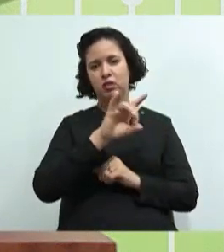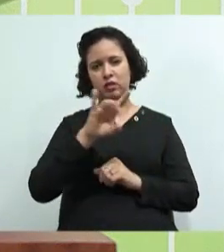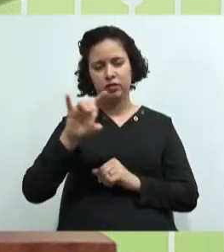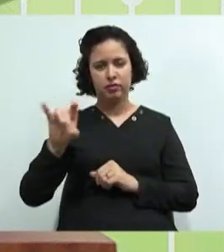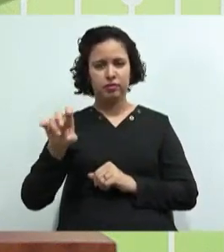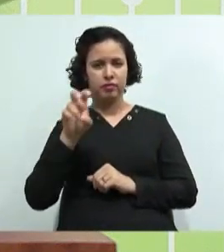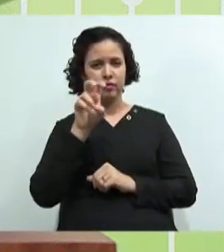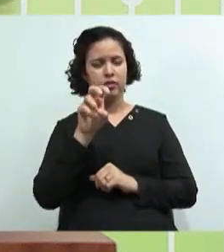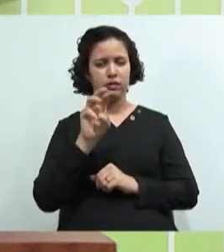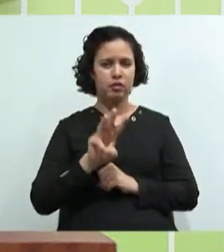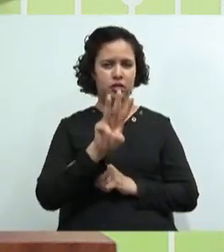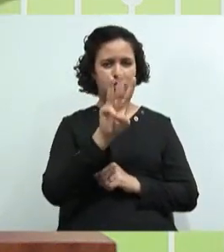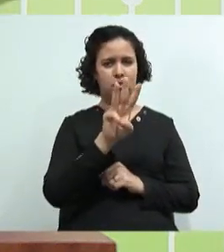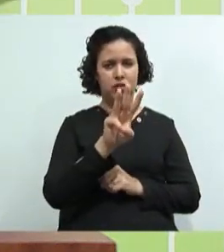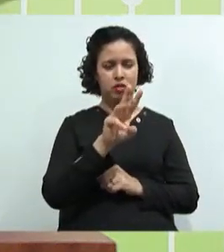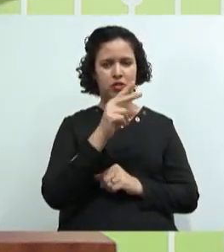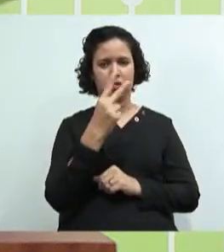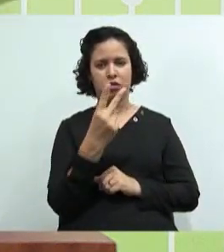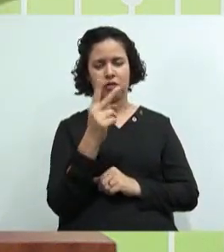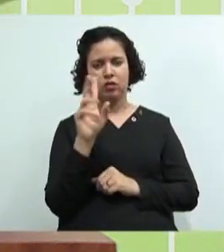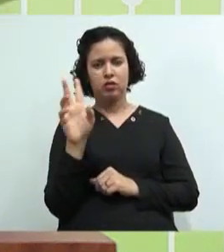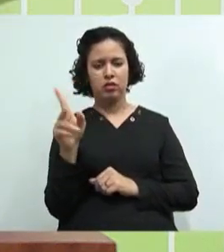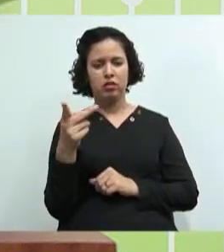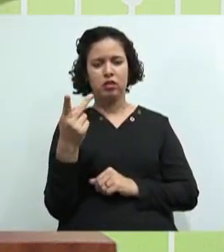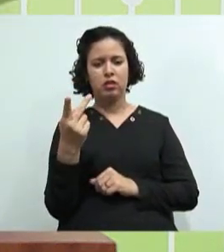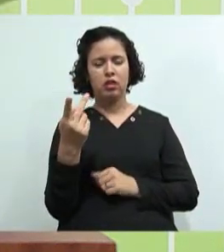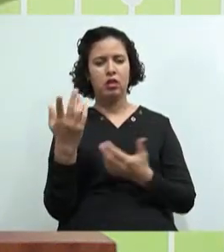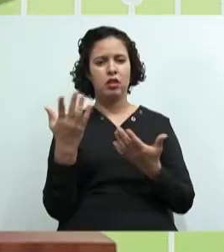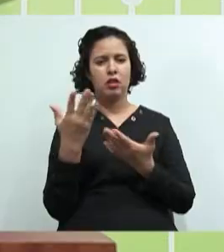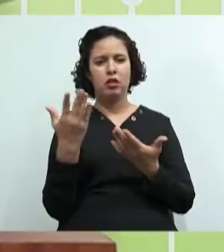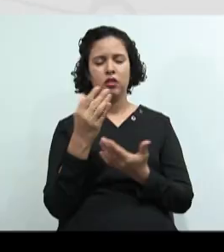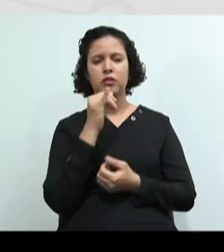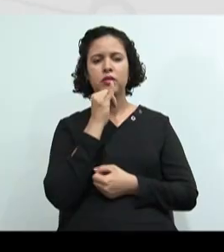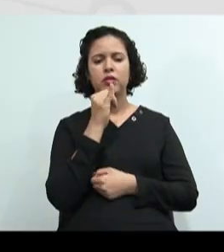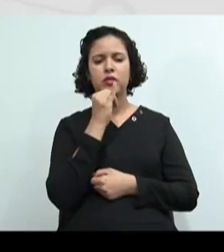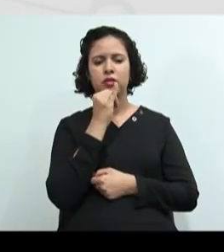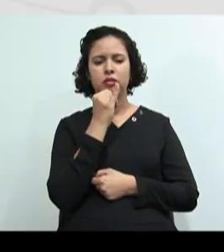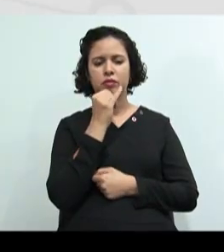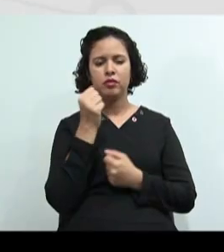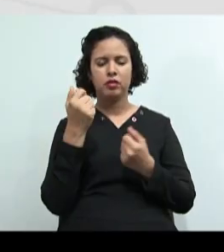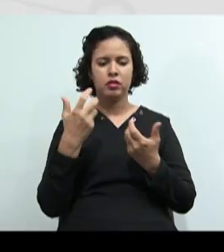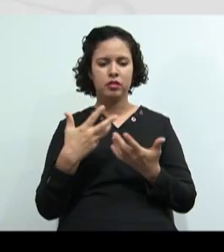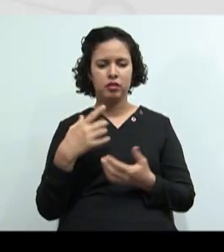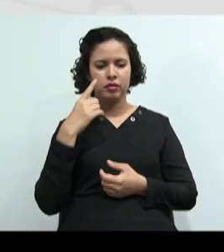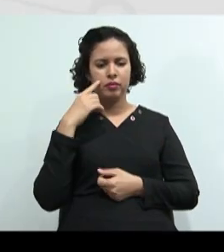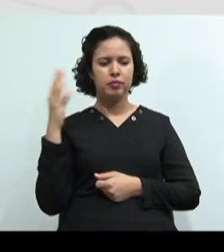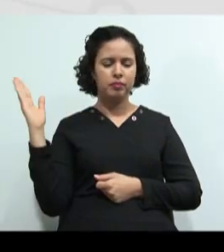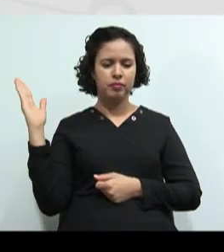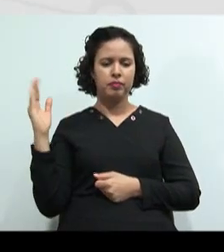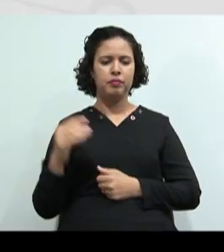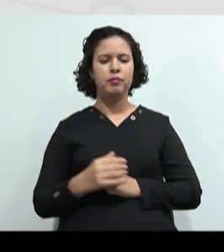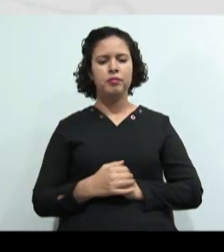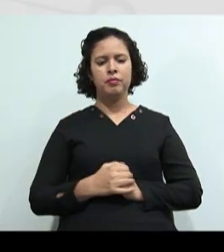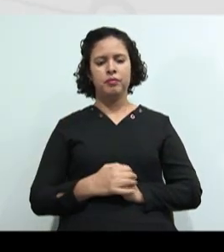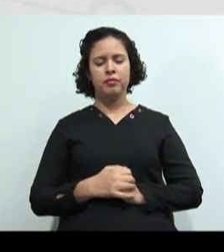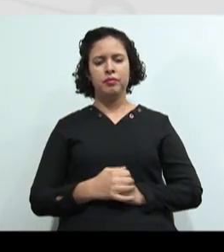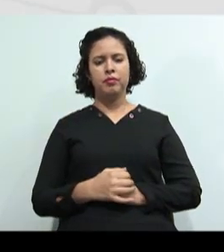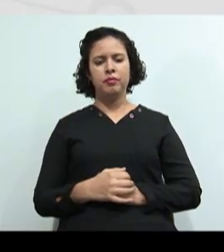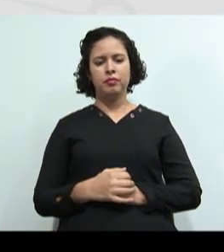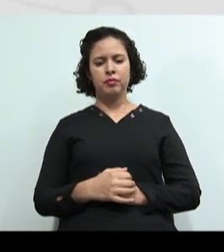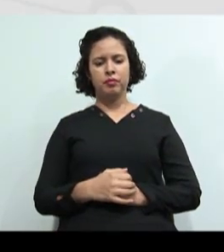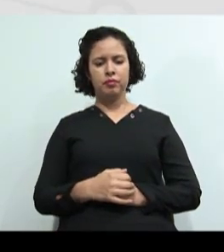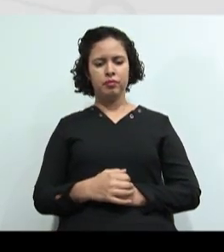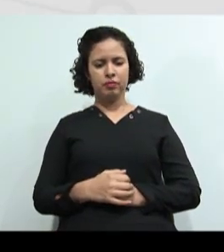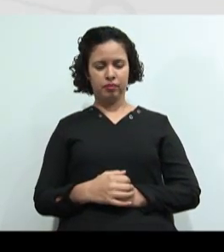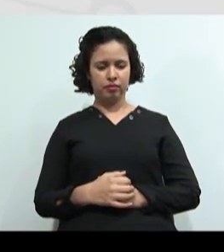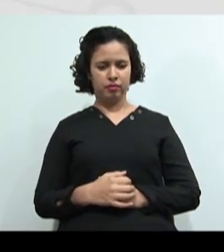desses 5Ws, 2H. Vamos agora para um exemplo mais clássico aqui para você entender. Coloca na tela aí, ó. Por exemplo, nós temos um projeto